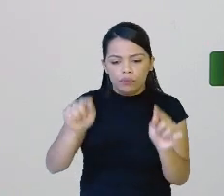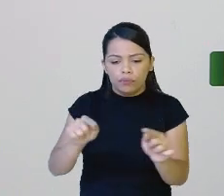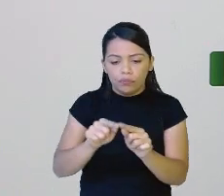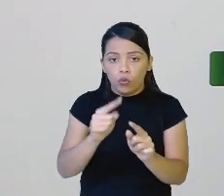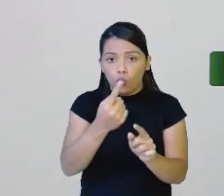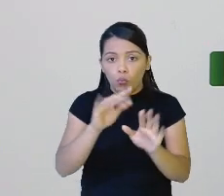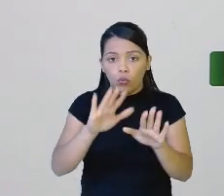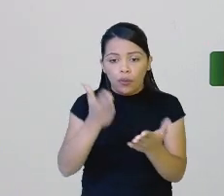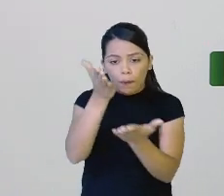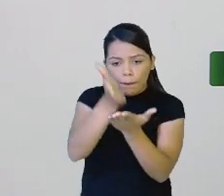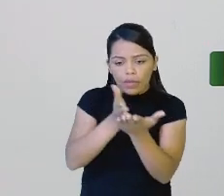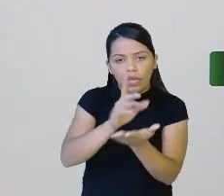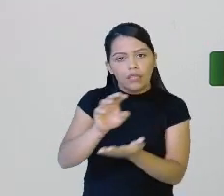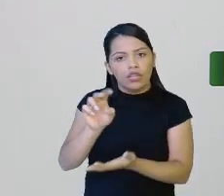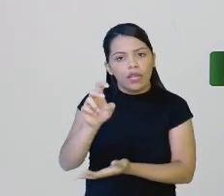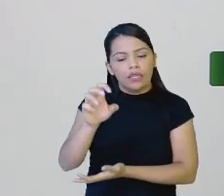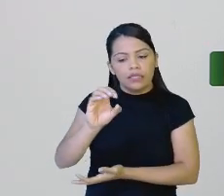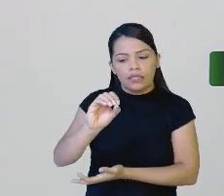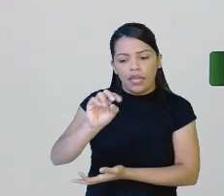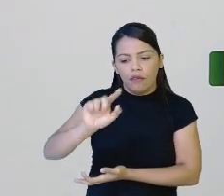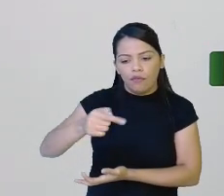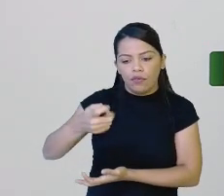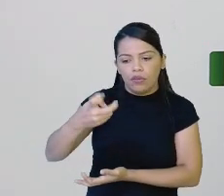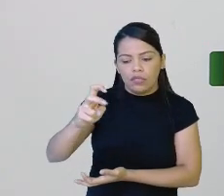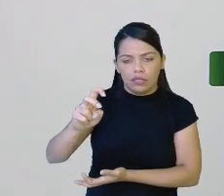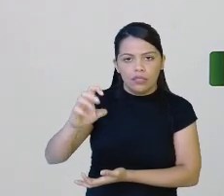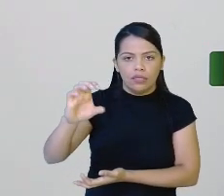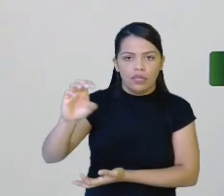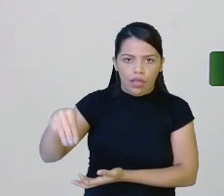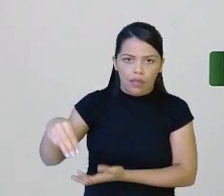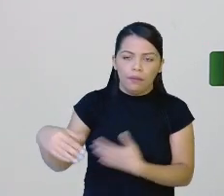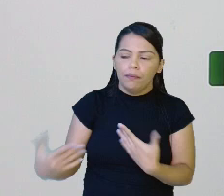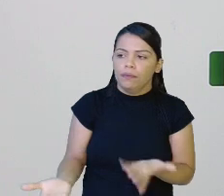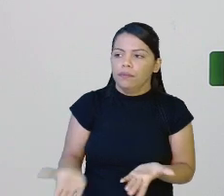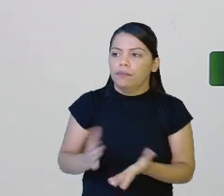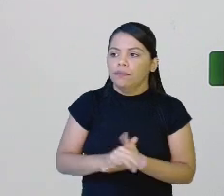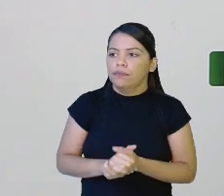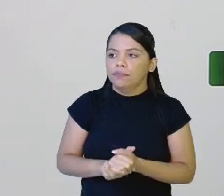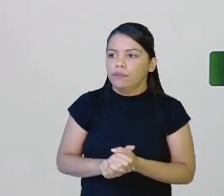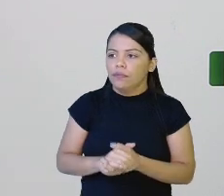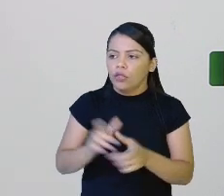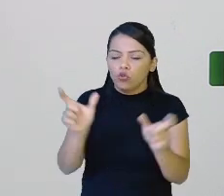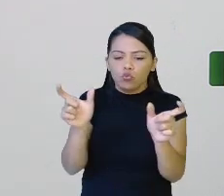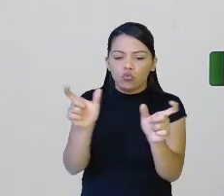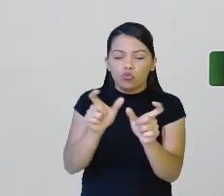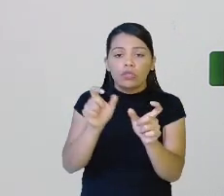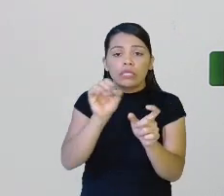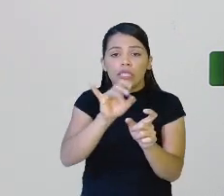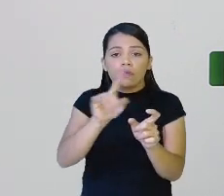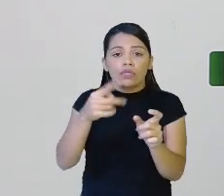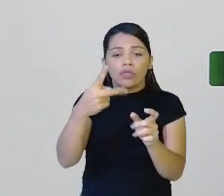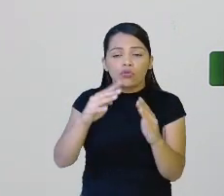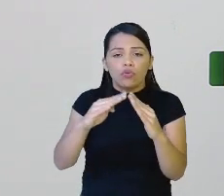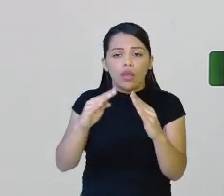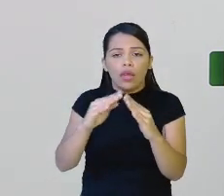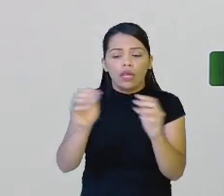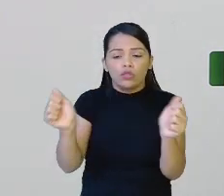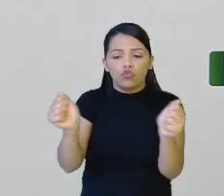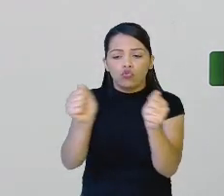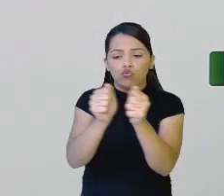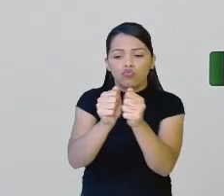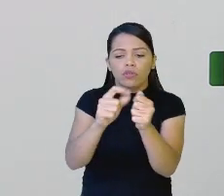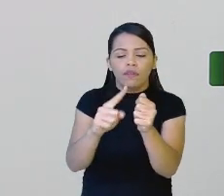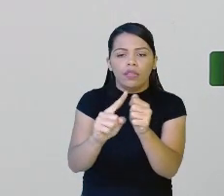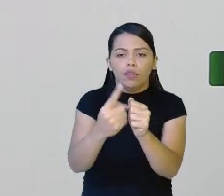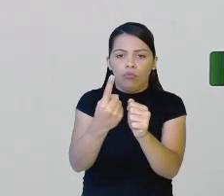4, 5, 6. Pensa aí de casa, se tu juntar esse triângulo com esse, vai dar uma unidade.